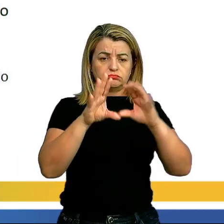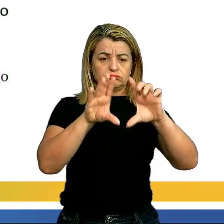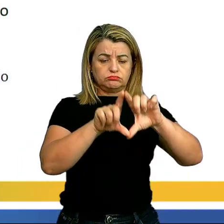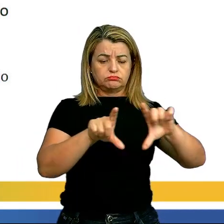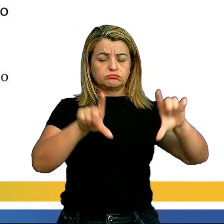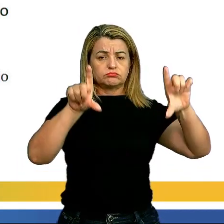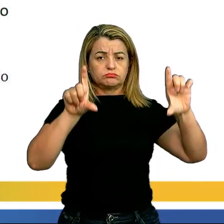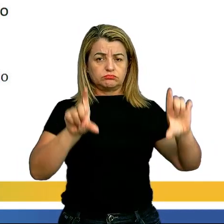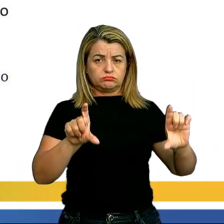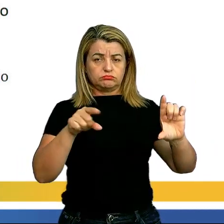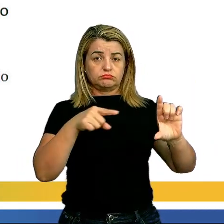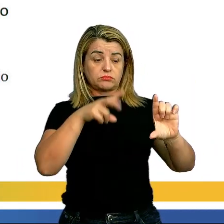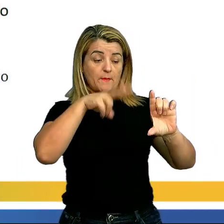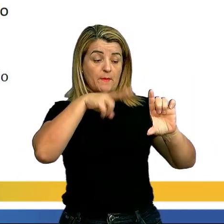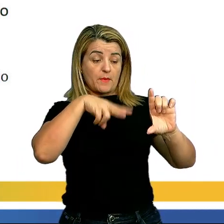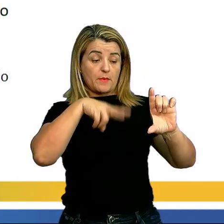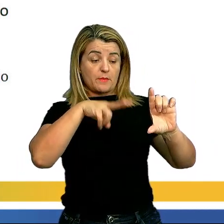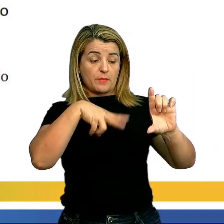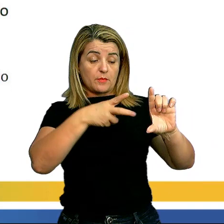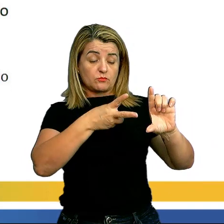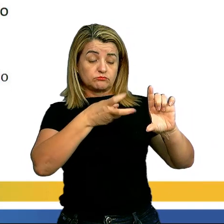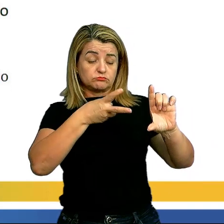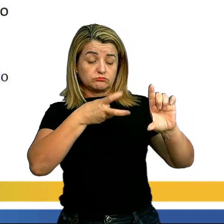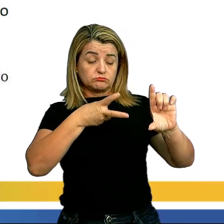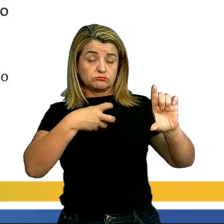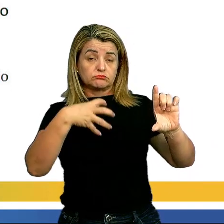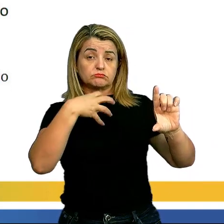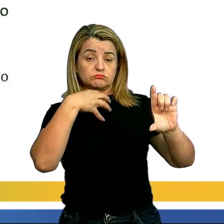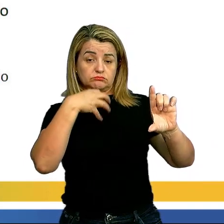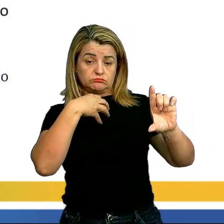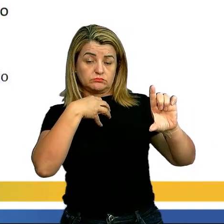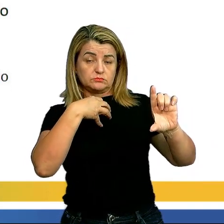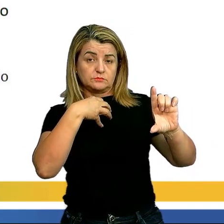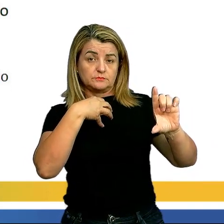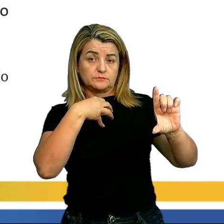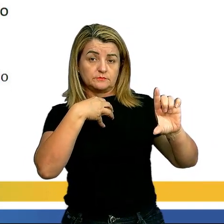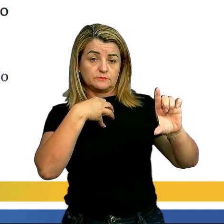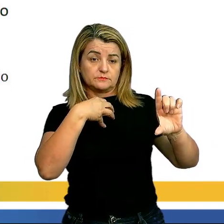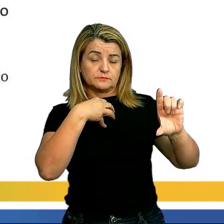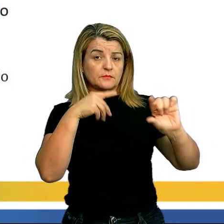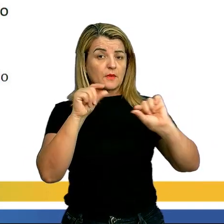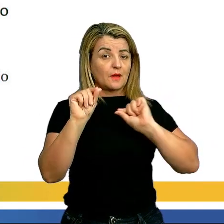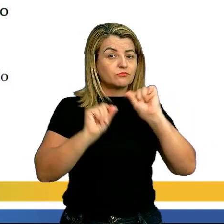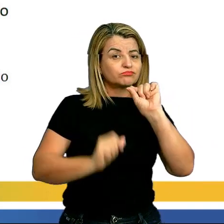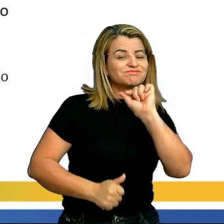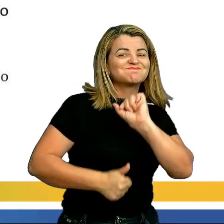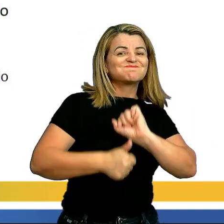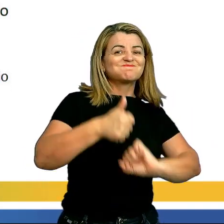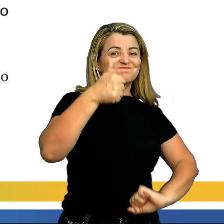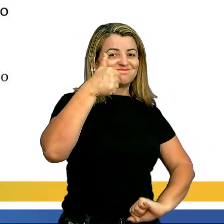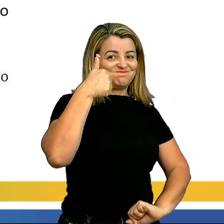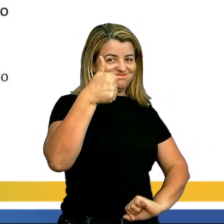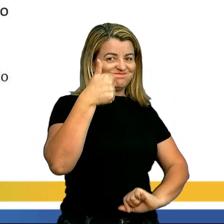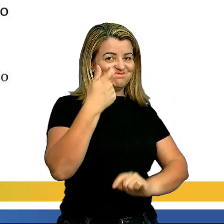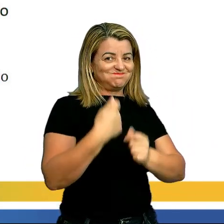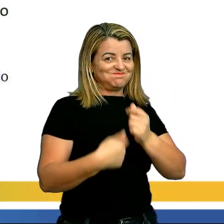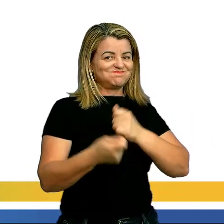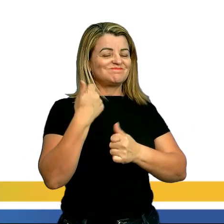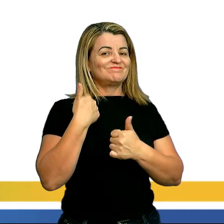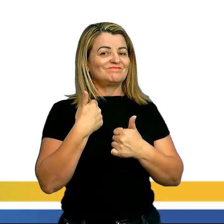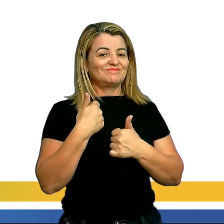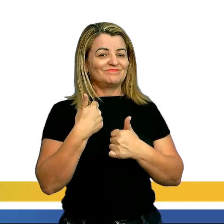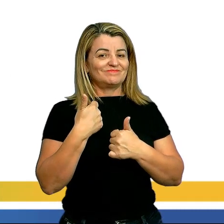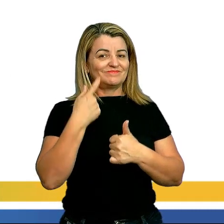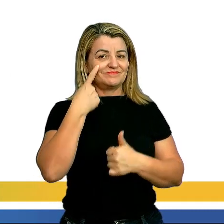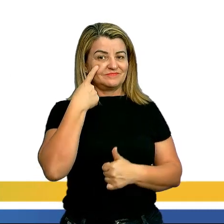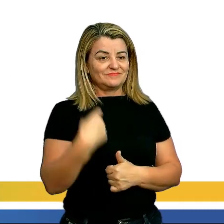trecho grande, né, a gente identifica as características, né, que levaram ao sucesso desse plano.